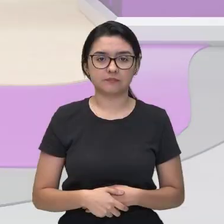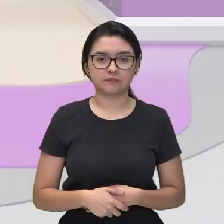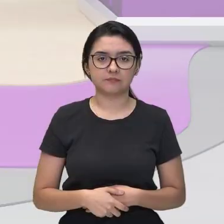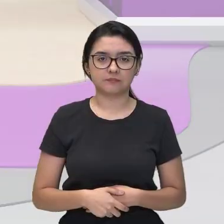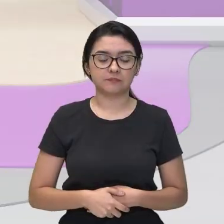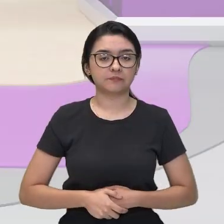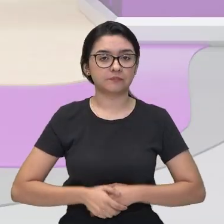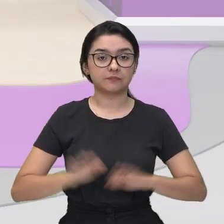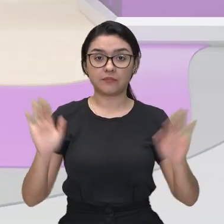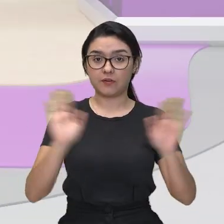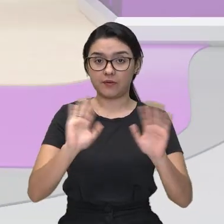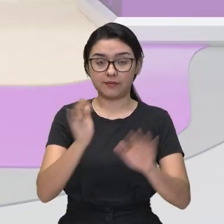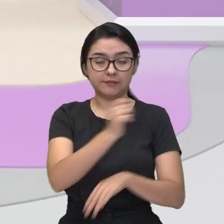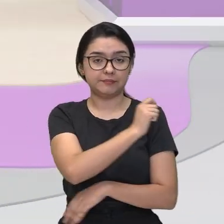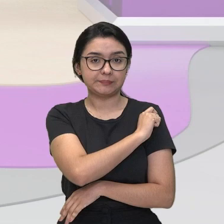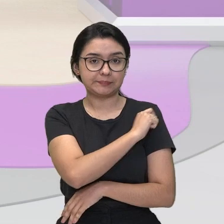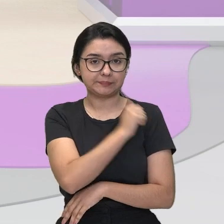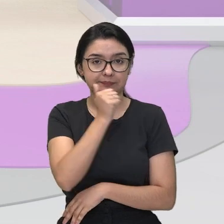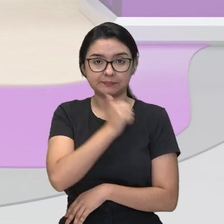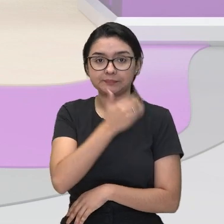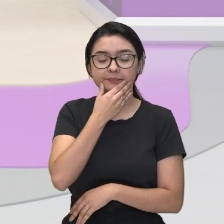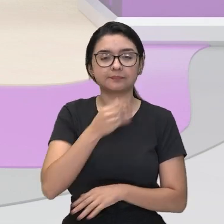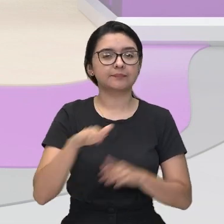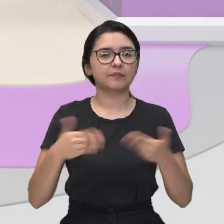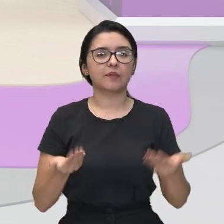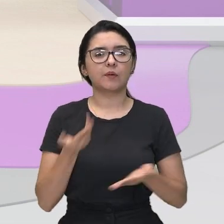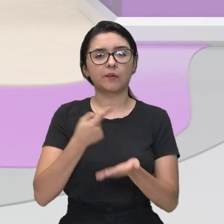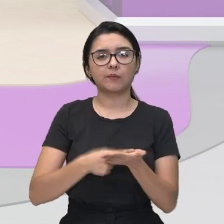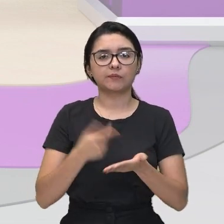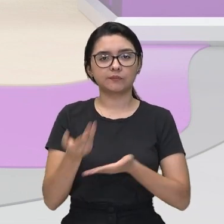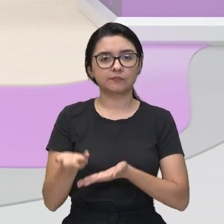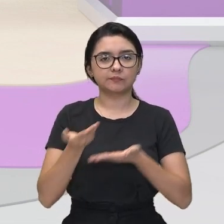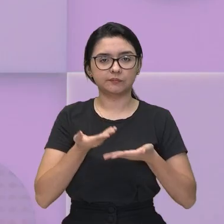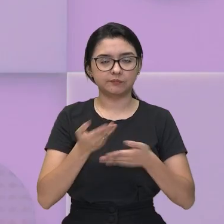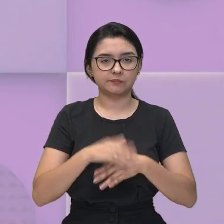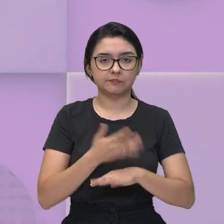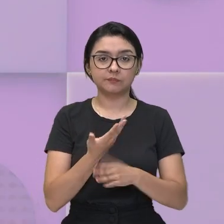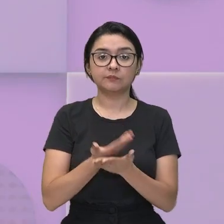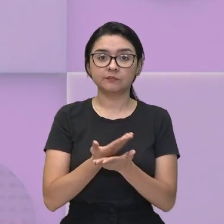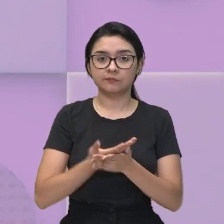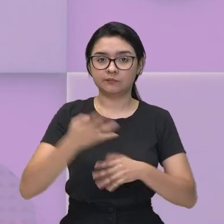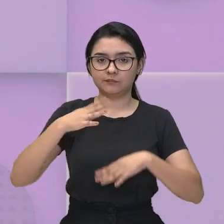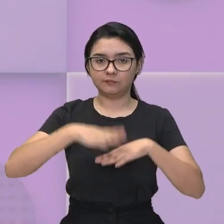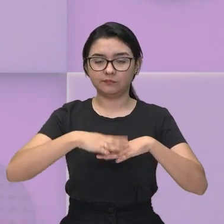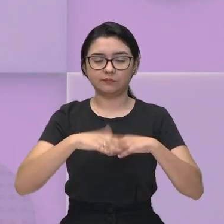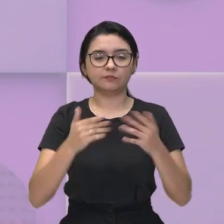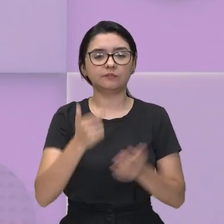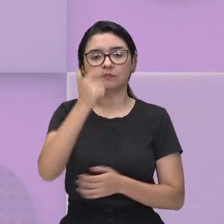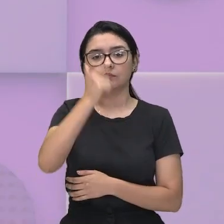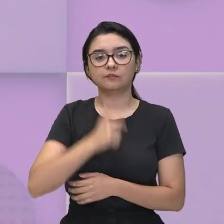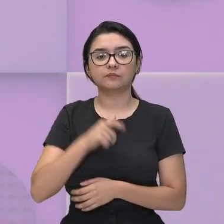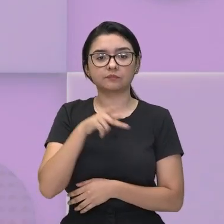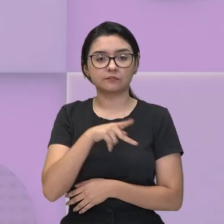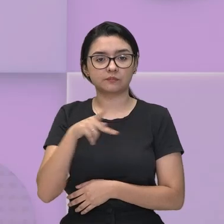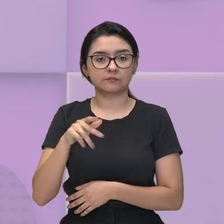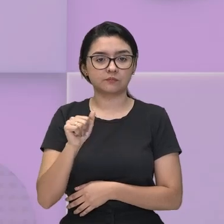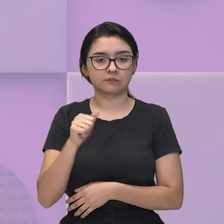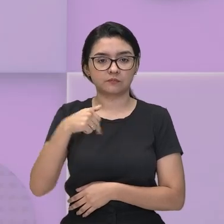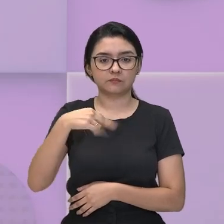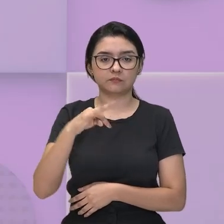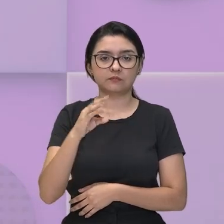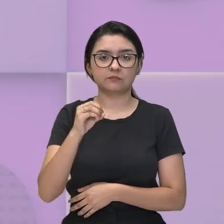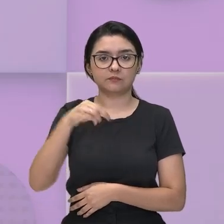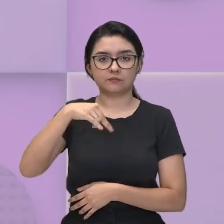Olá, meus queridos alunos e alunas. Quero convidá-los para mais uma aula de matemática. Aqui quem vos fala é o professor Antônio